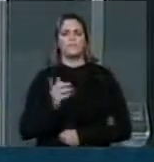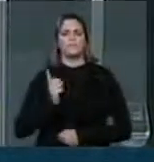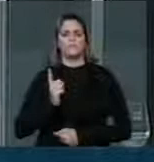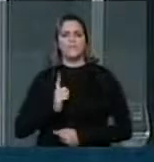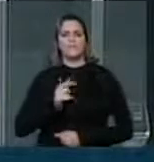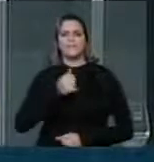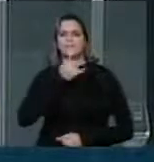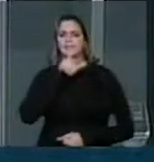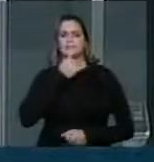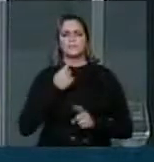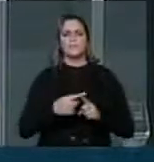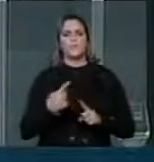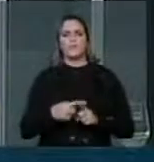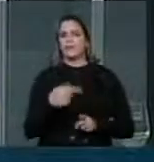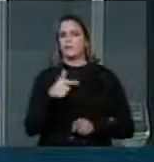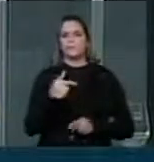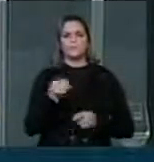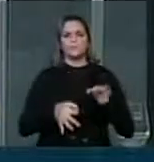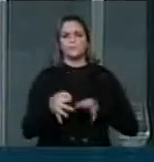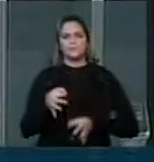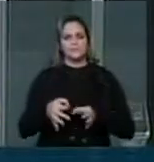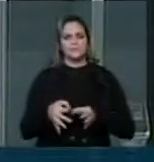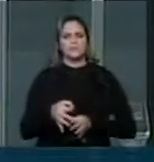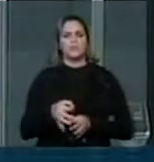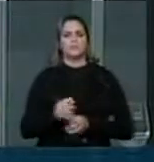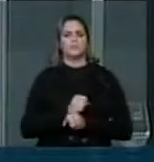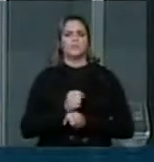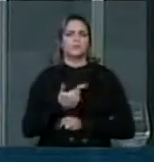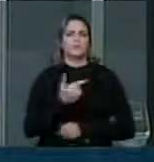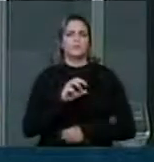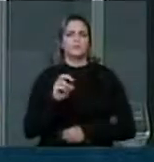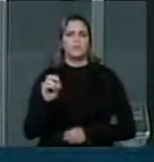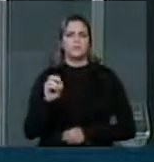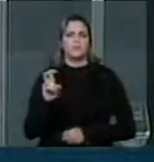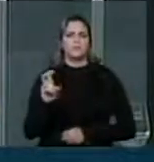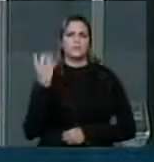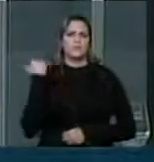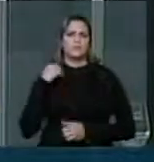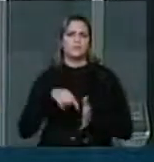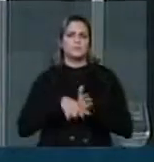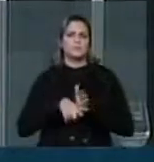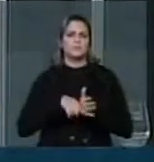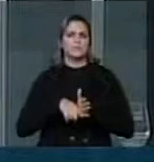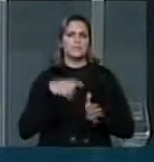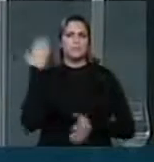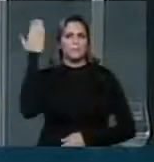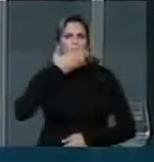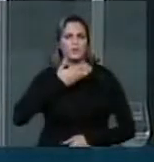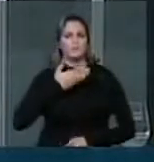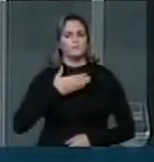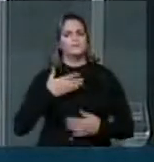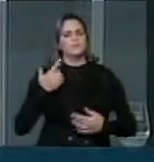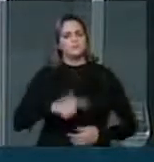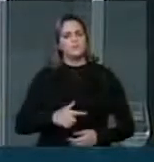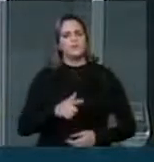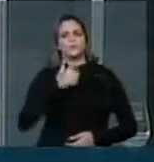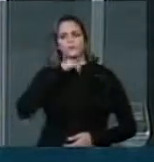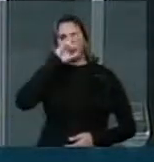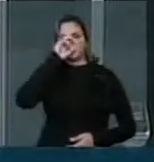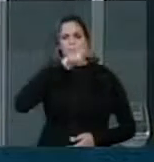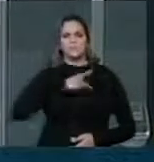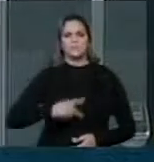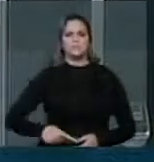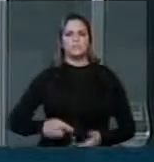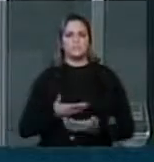estimativa do Ministério da Saúde em 2005. Mais uma vez, senhor presidente, senhoras e senhores